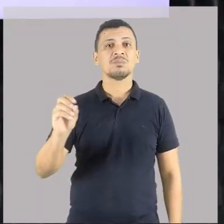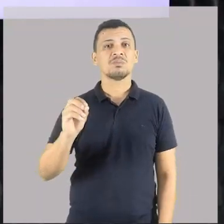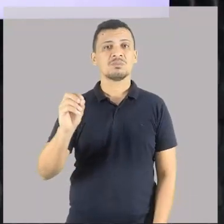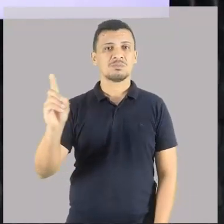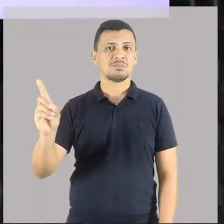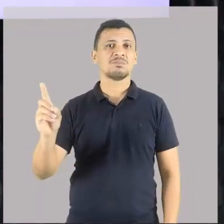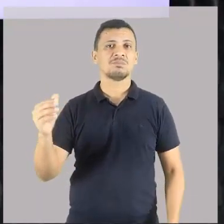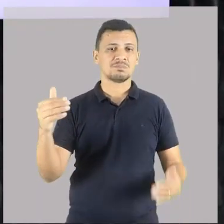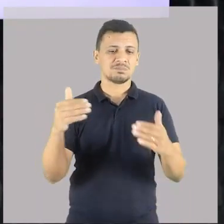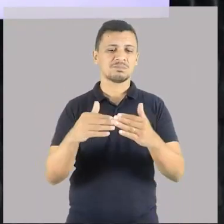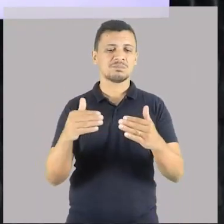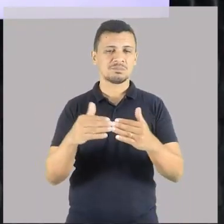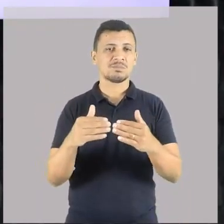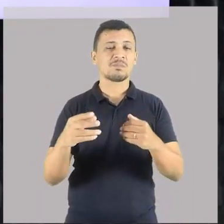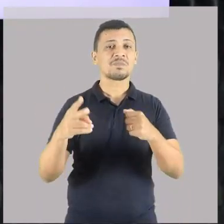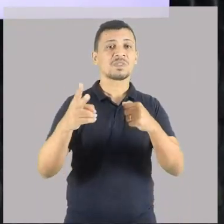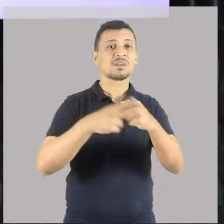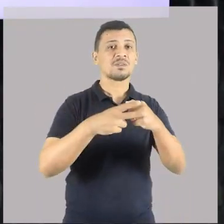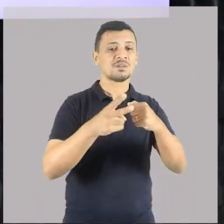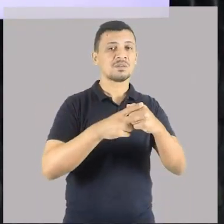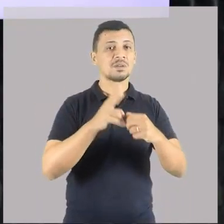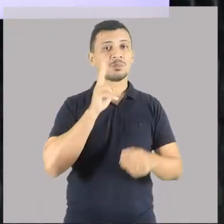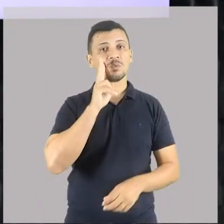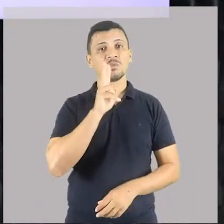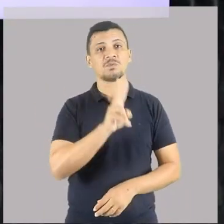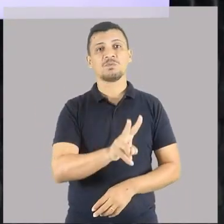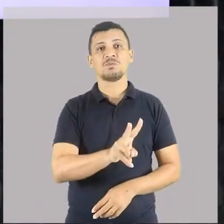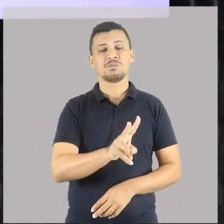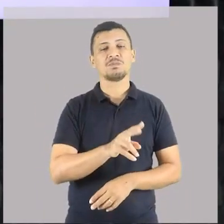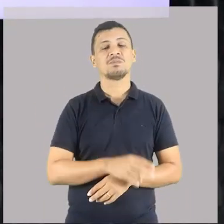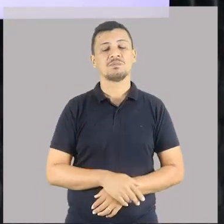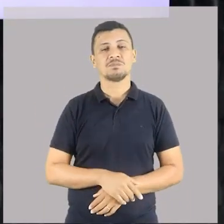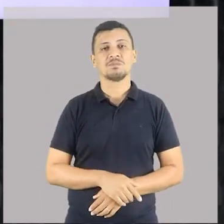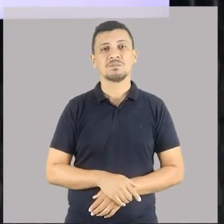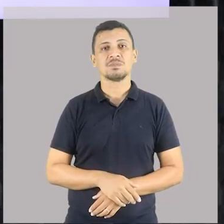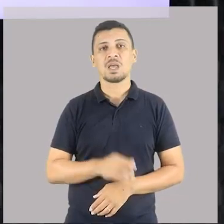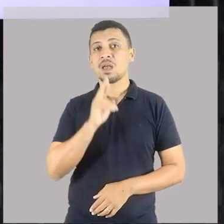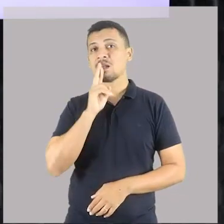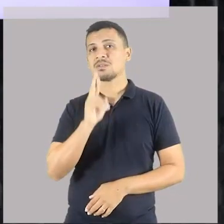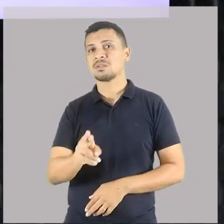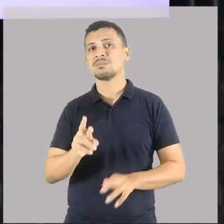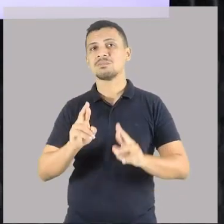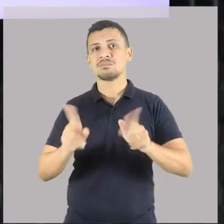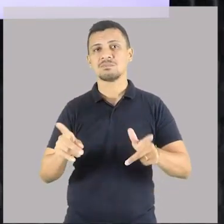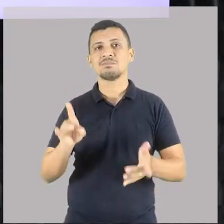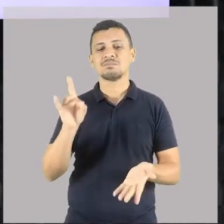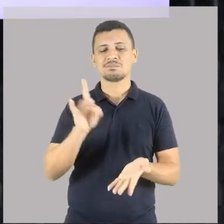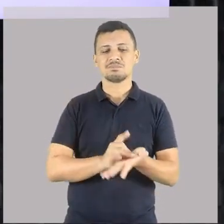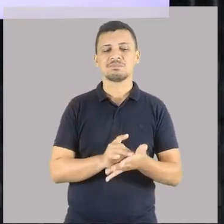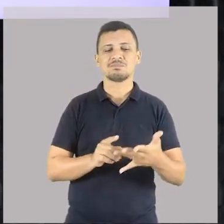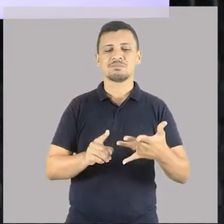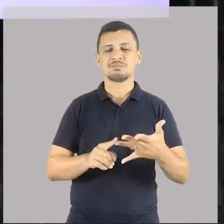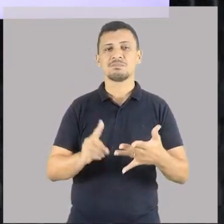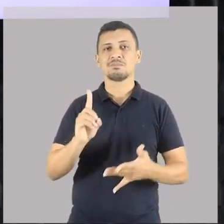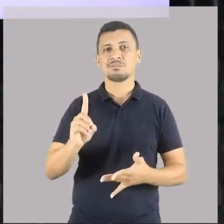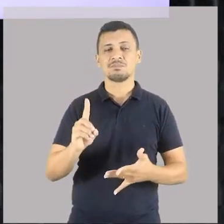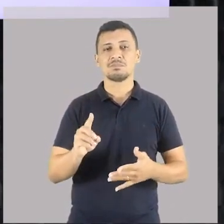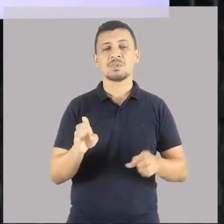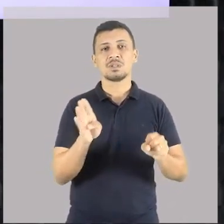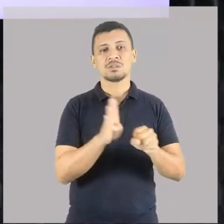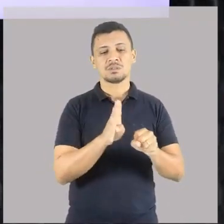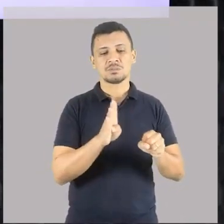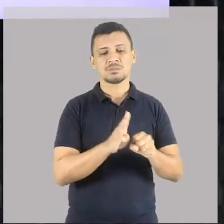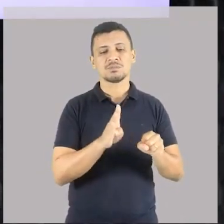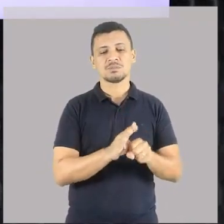objeto direto do verbo ver. Veremos o quê? Que o resultado poderá ser diferente. Então, verdadeiro. Ela é uma substantiva